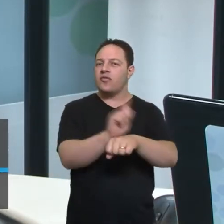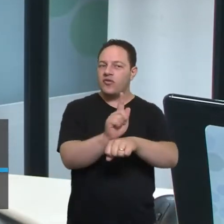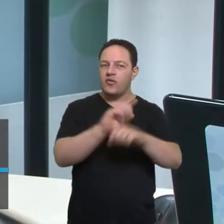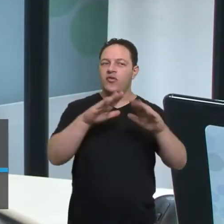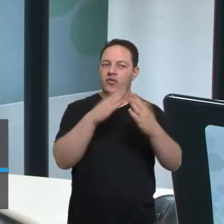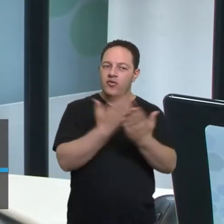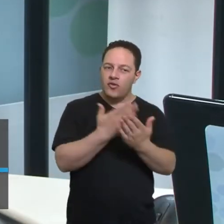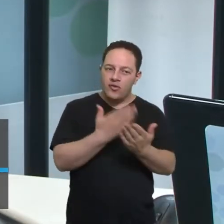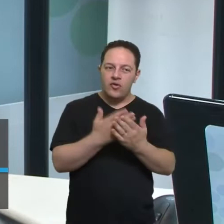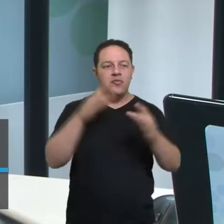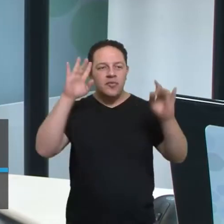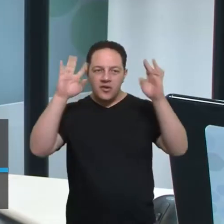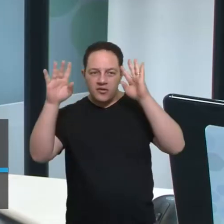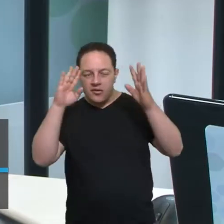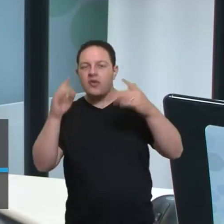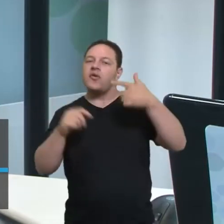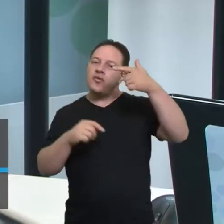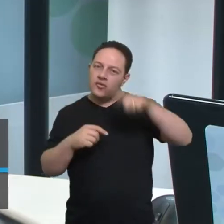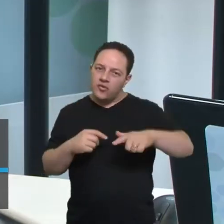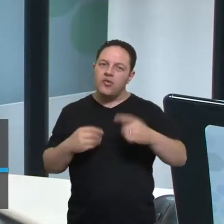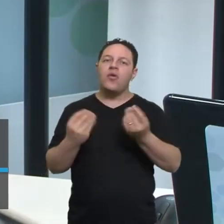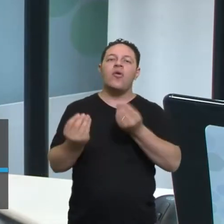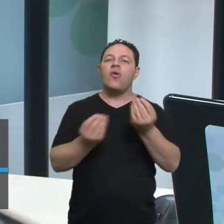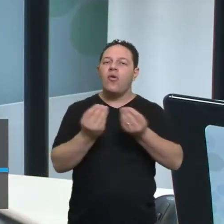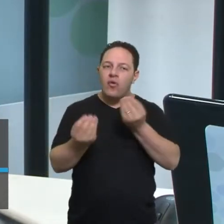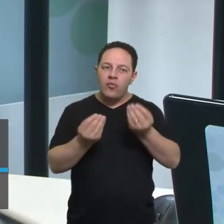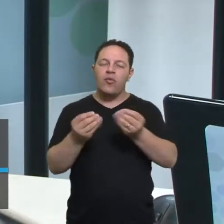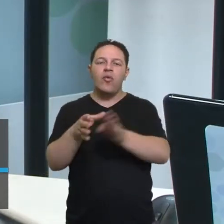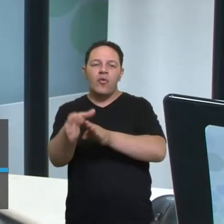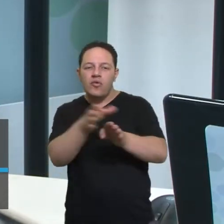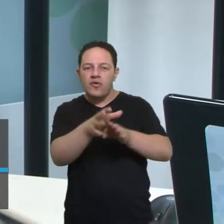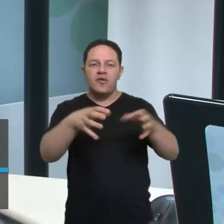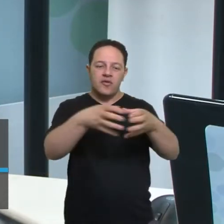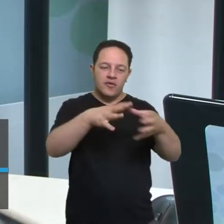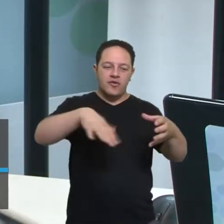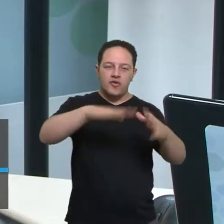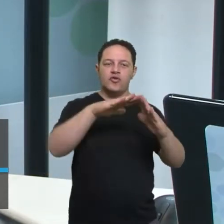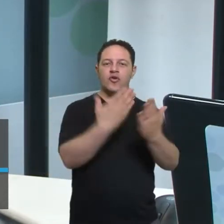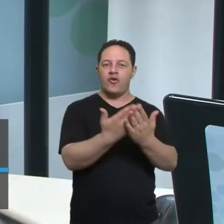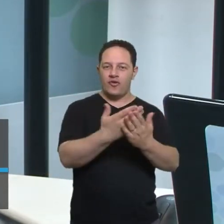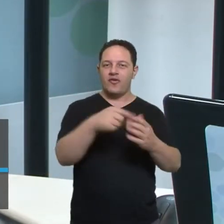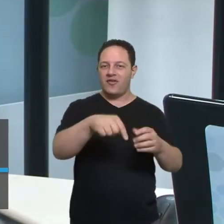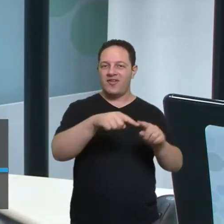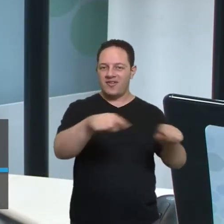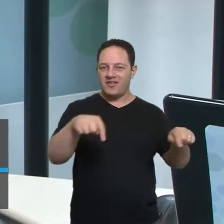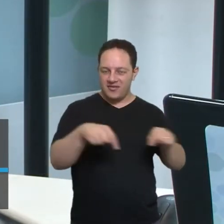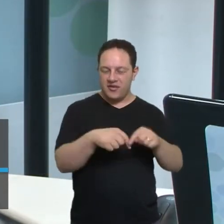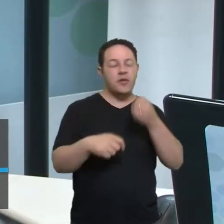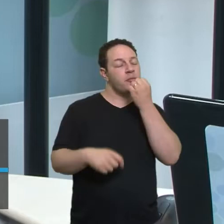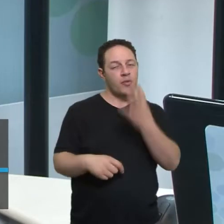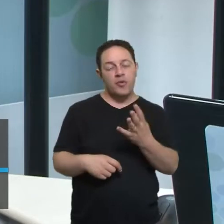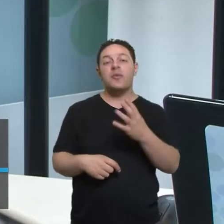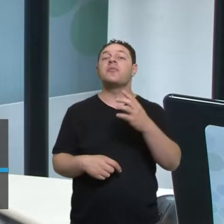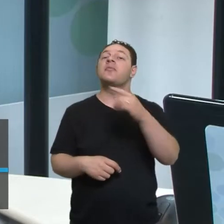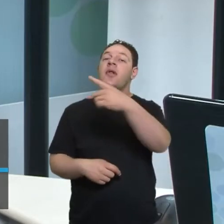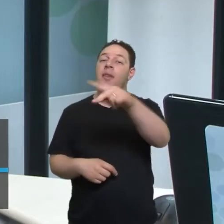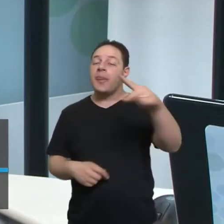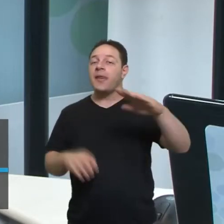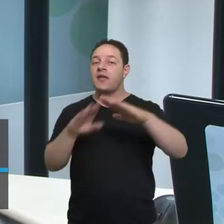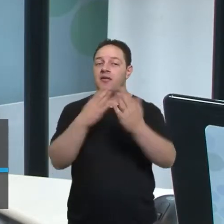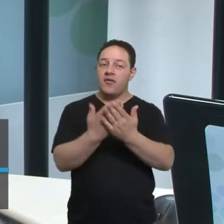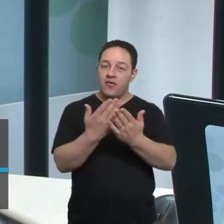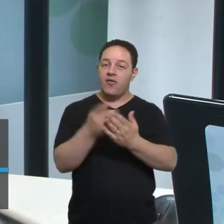é pensar na novamente refletir sobre o conselho de classe que está sendo feito então eu direi que a escola